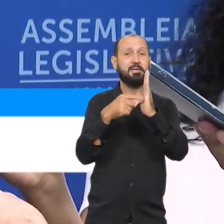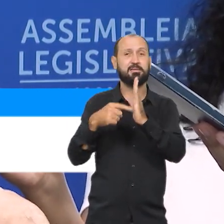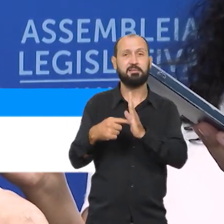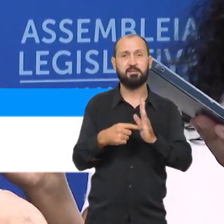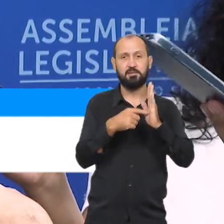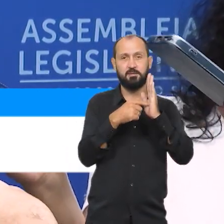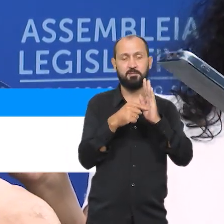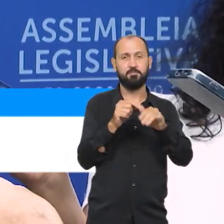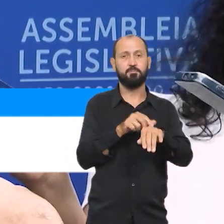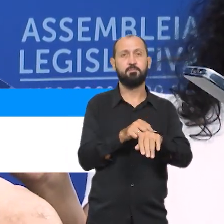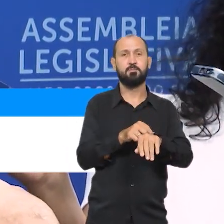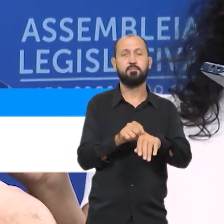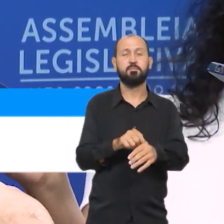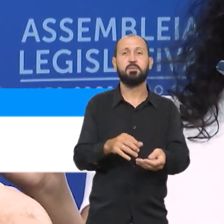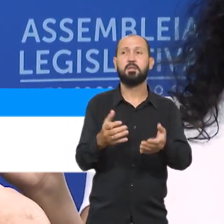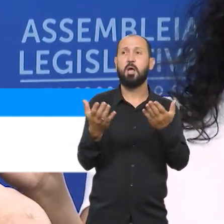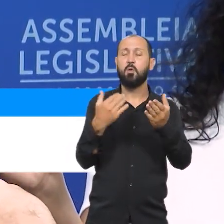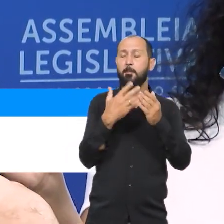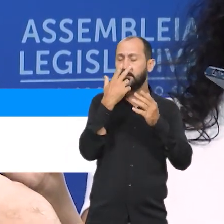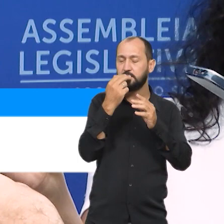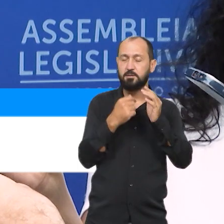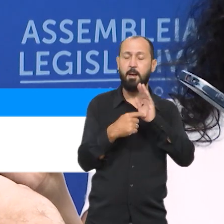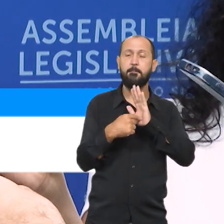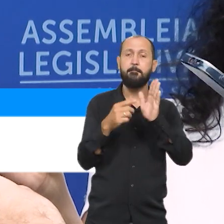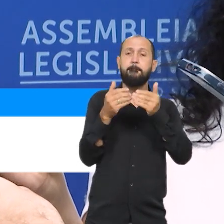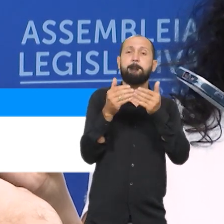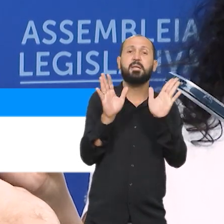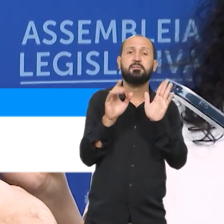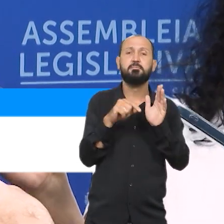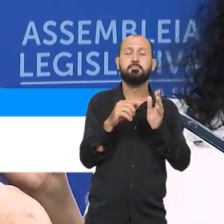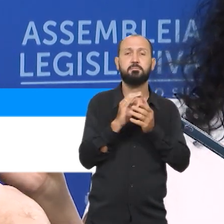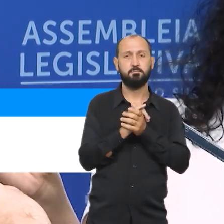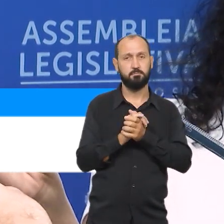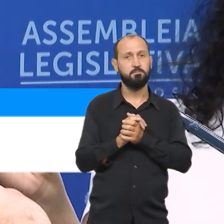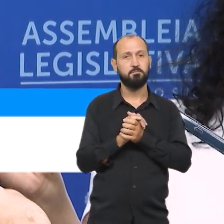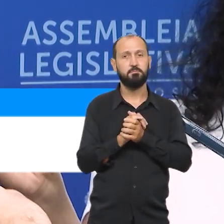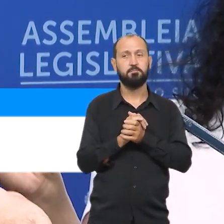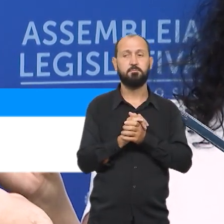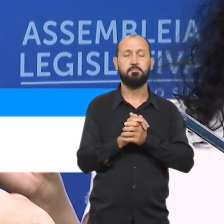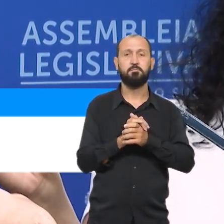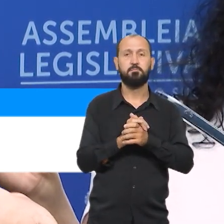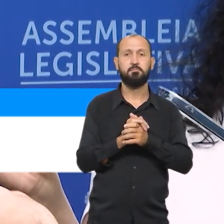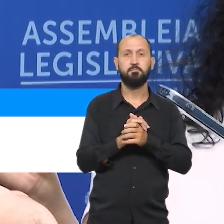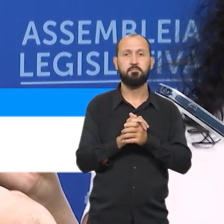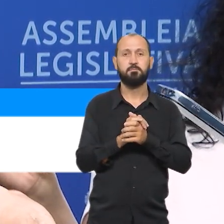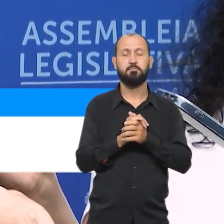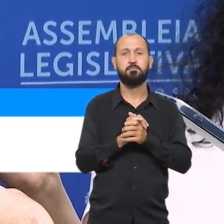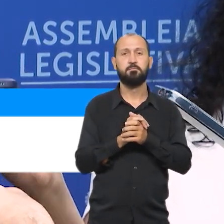as denúncias, é uma demanda reprimida que agora está vindo à tona, né? Porque